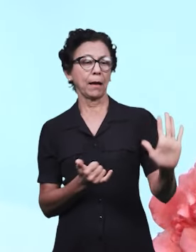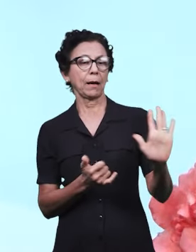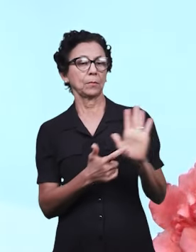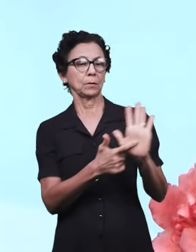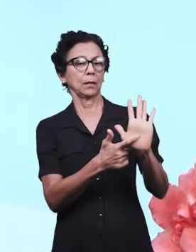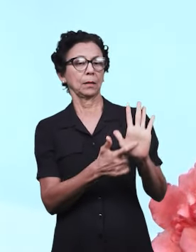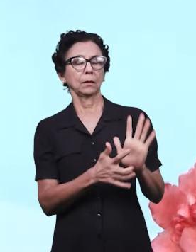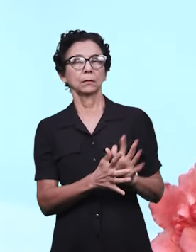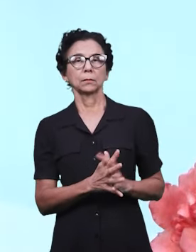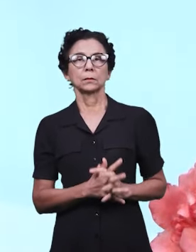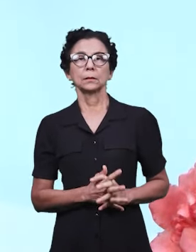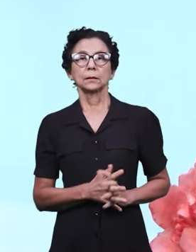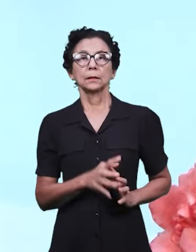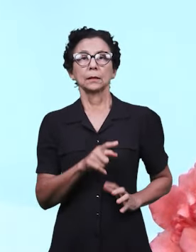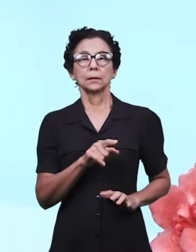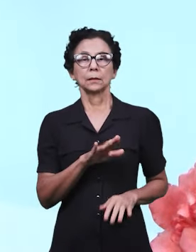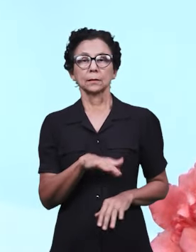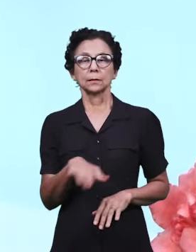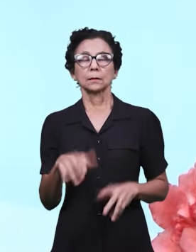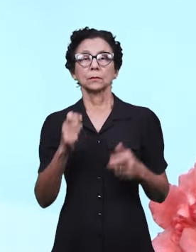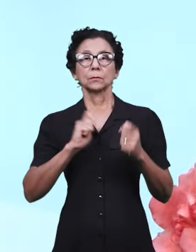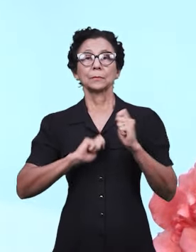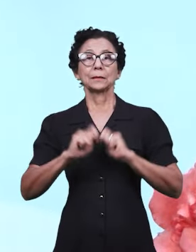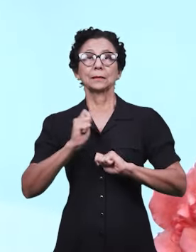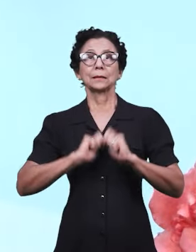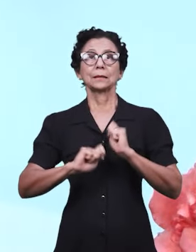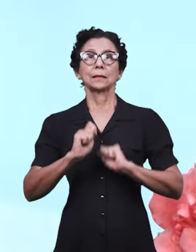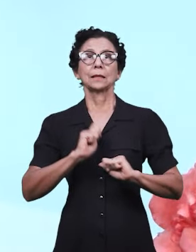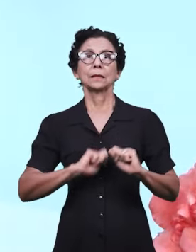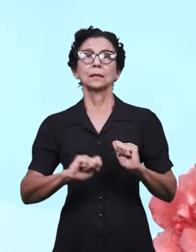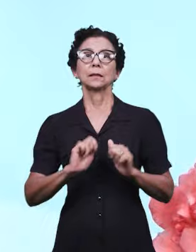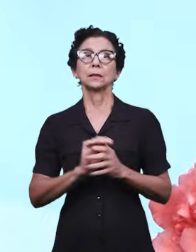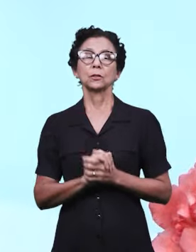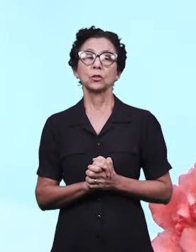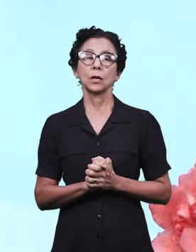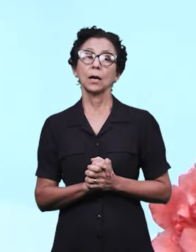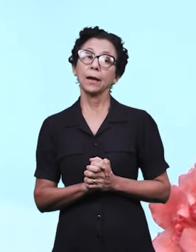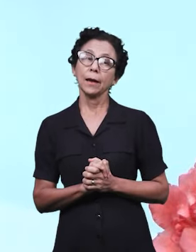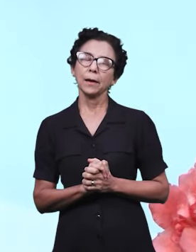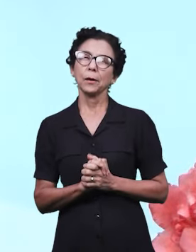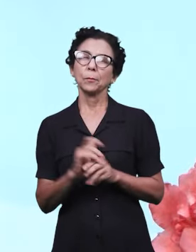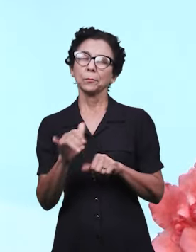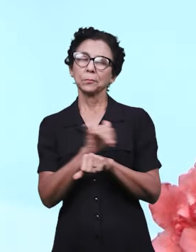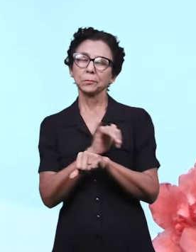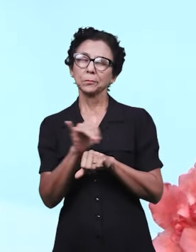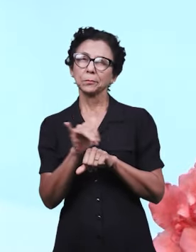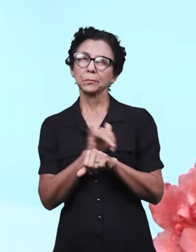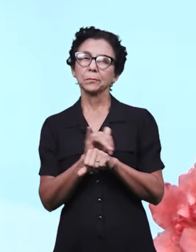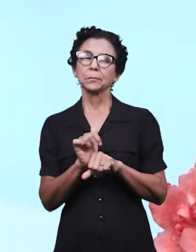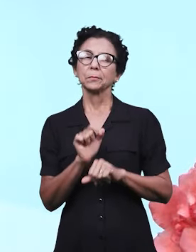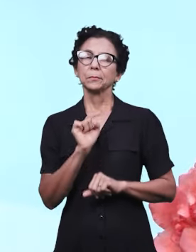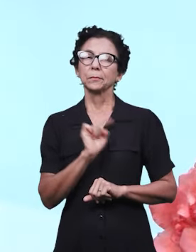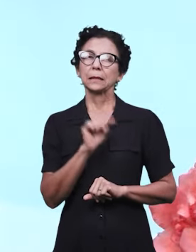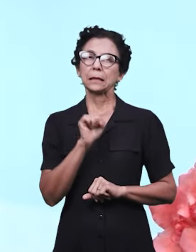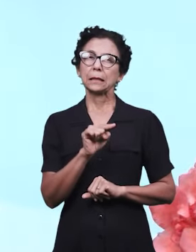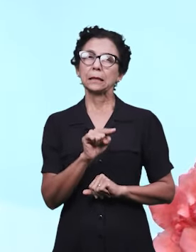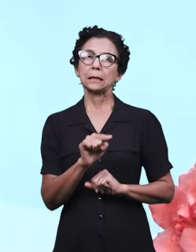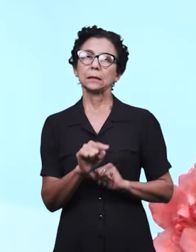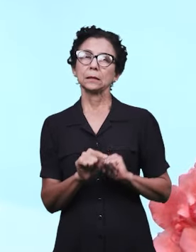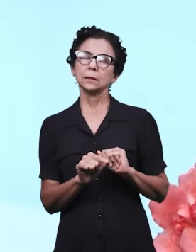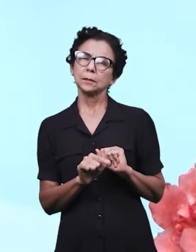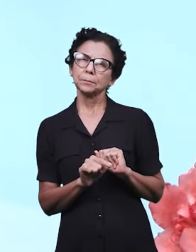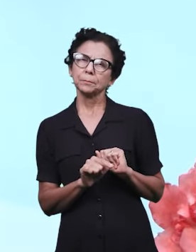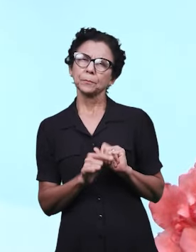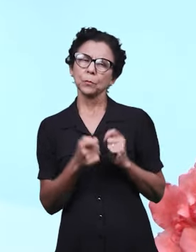vezes, que eles têm, ela venha a ser controlada. Ela está preparando já, antes de estar,